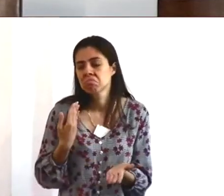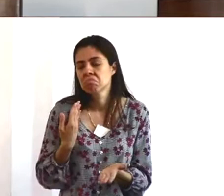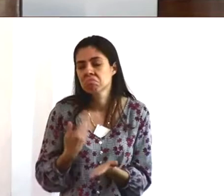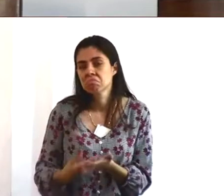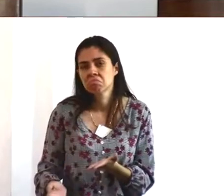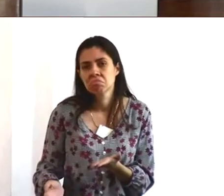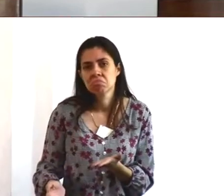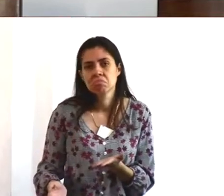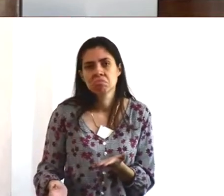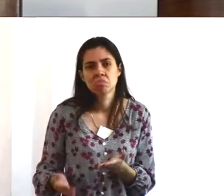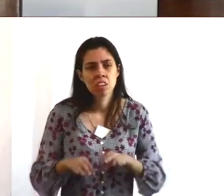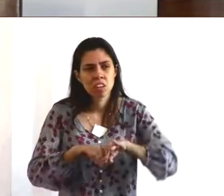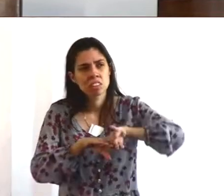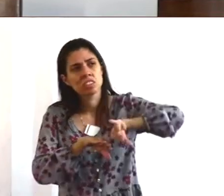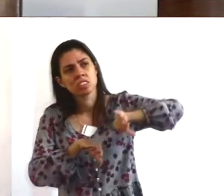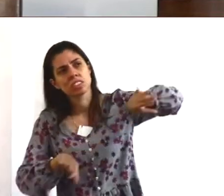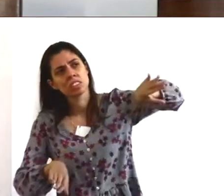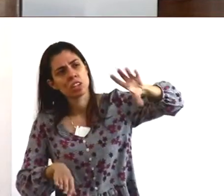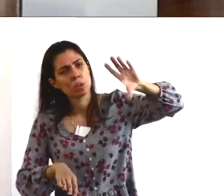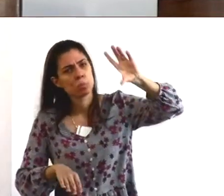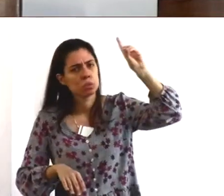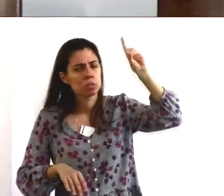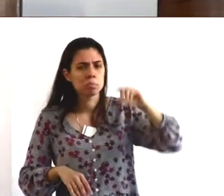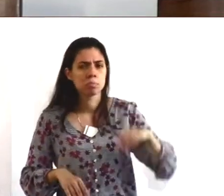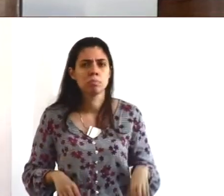que fala ao nosso coração